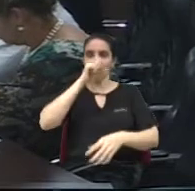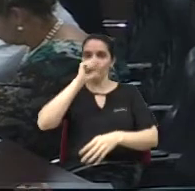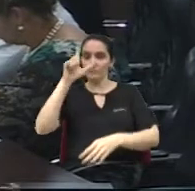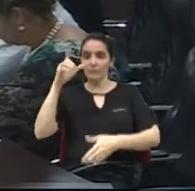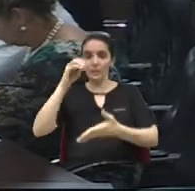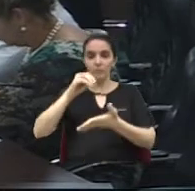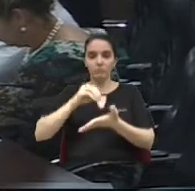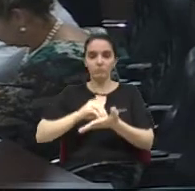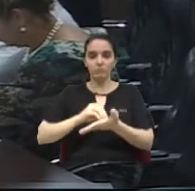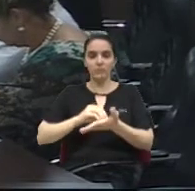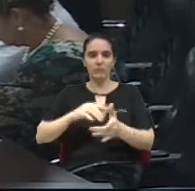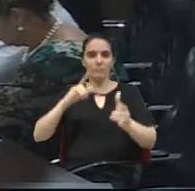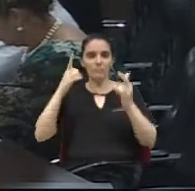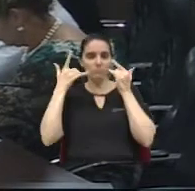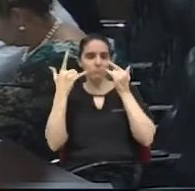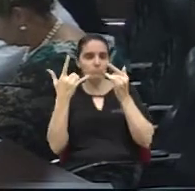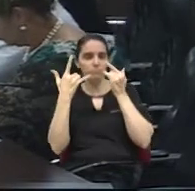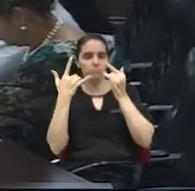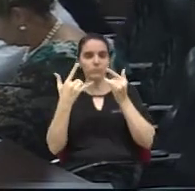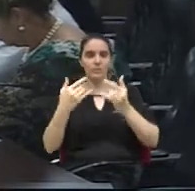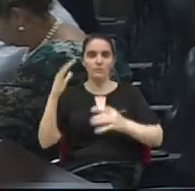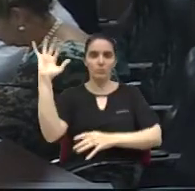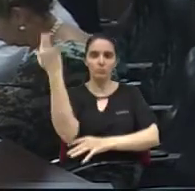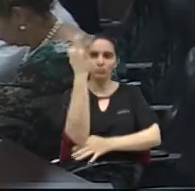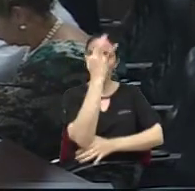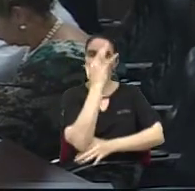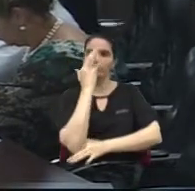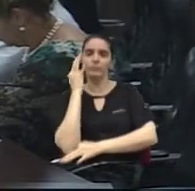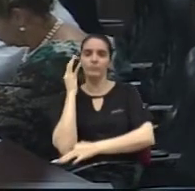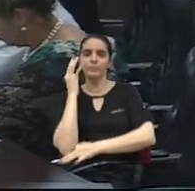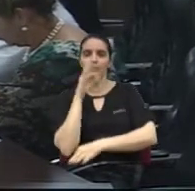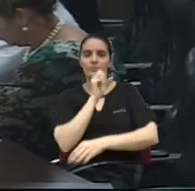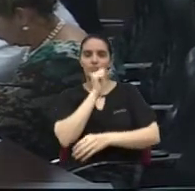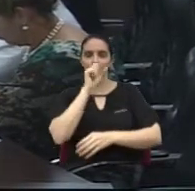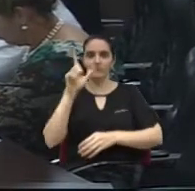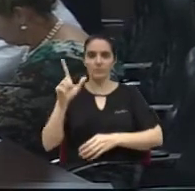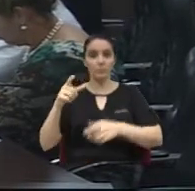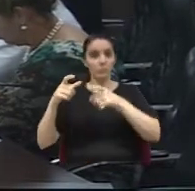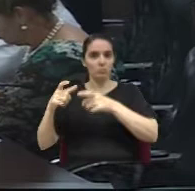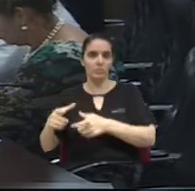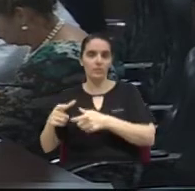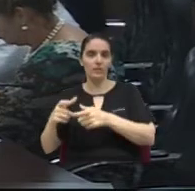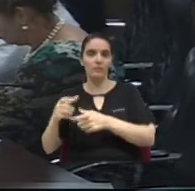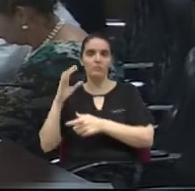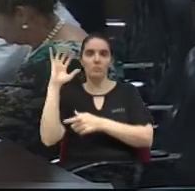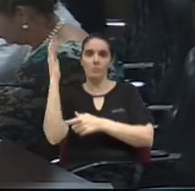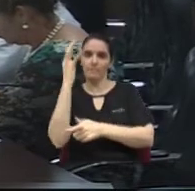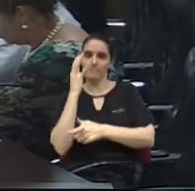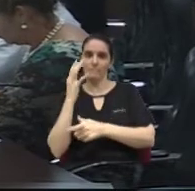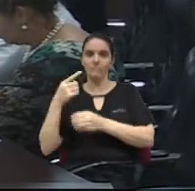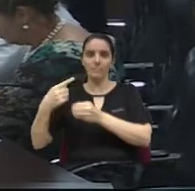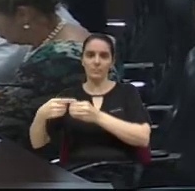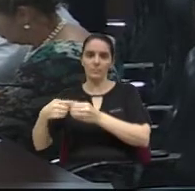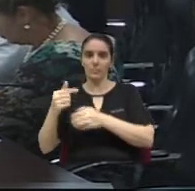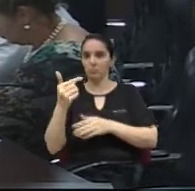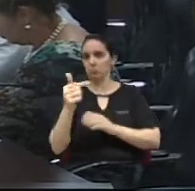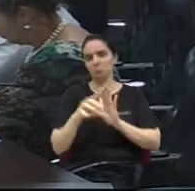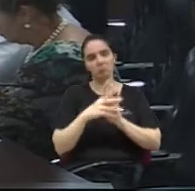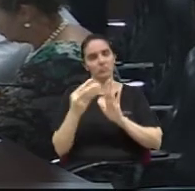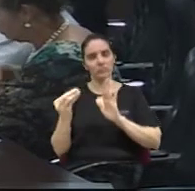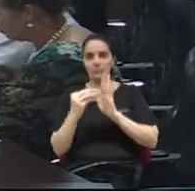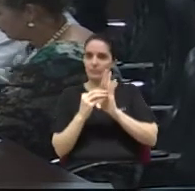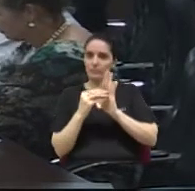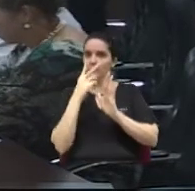de Limeira o Rock no Parque Limeira, no Parque Cidade e da outras providências. O projeto não contém emendas.